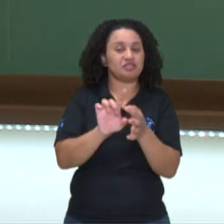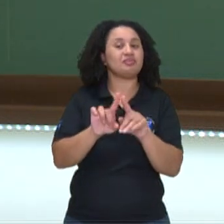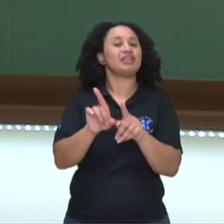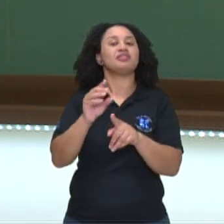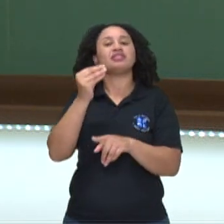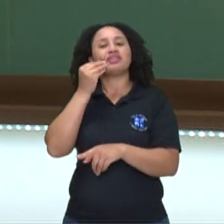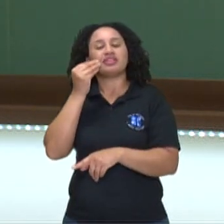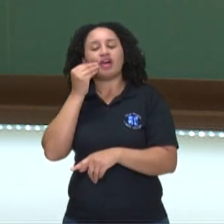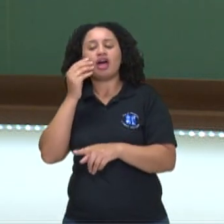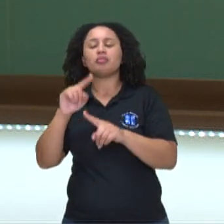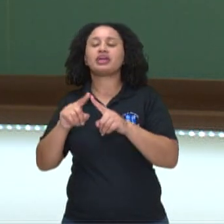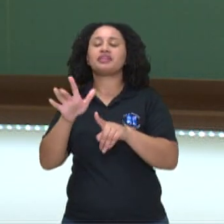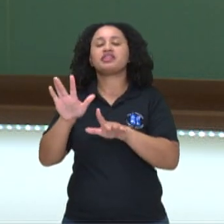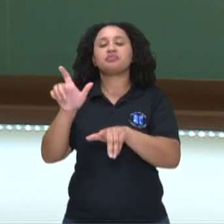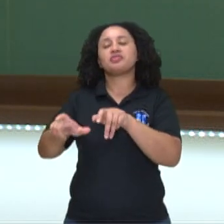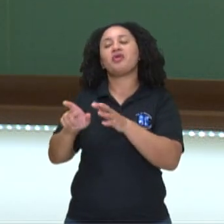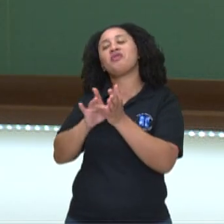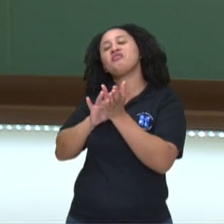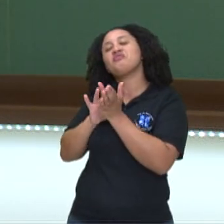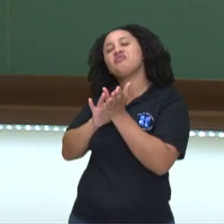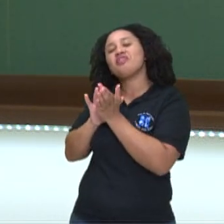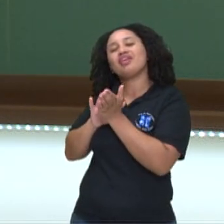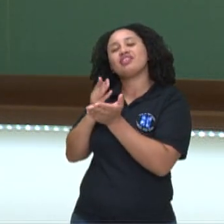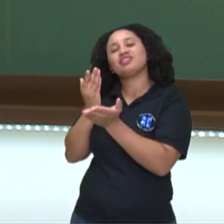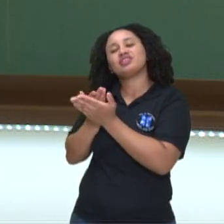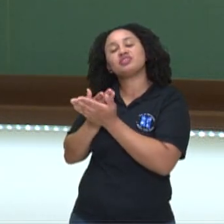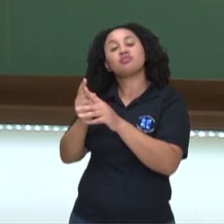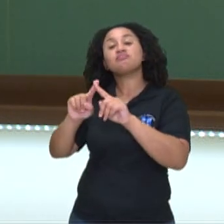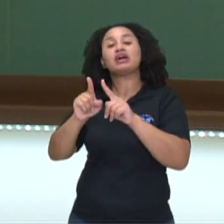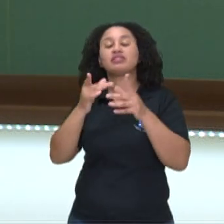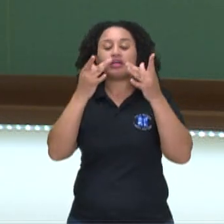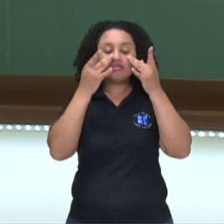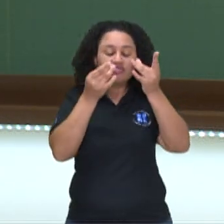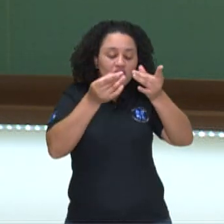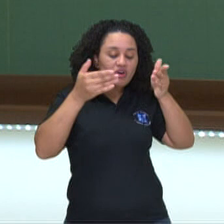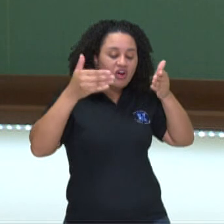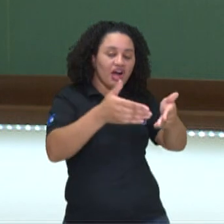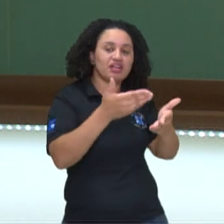mas inconscientemente elas não prestam atenção no que estão fazendo.